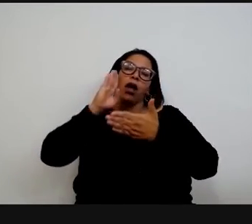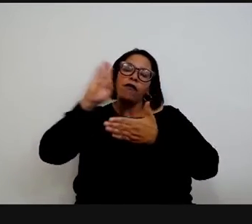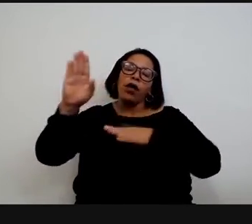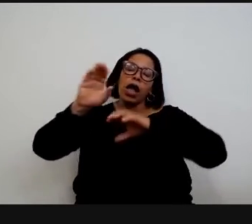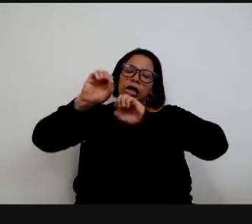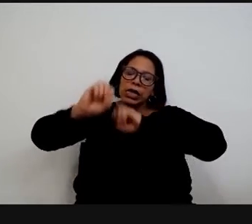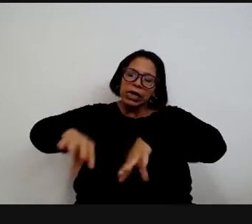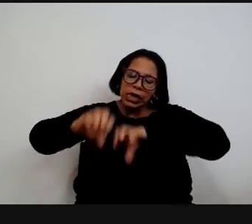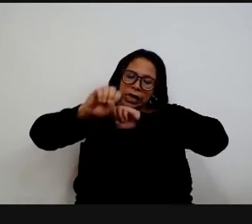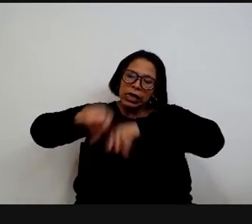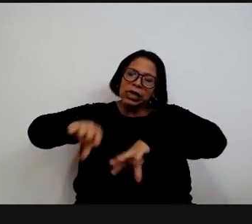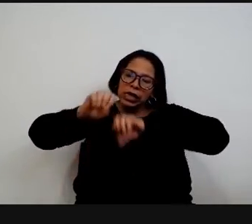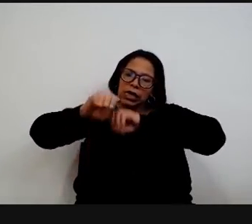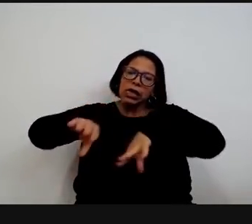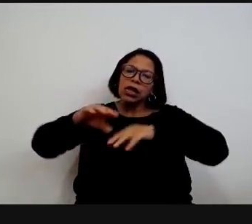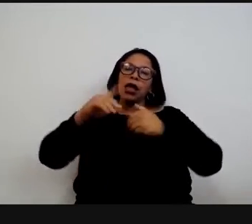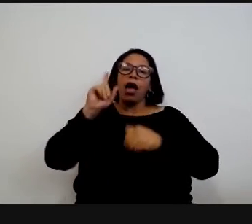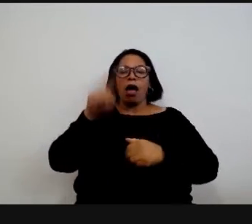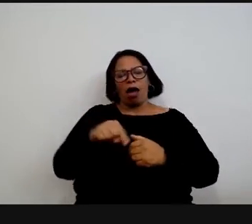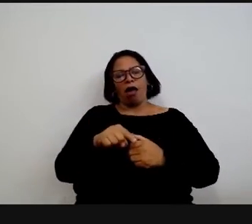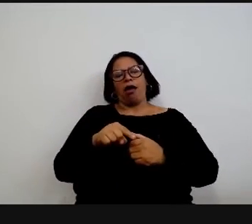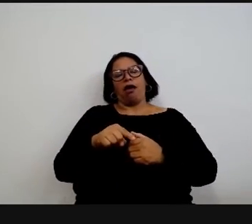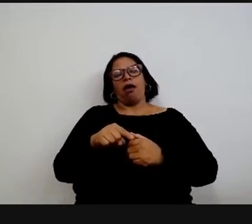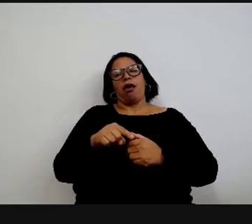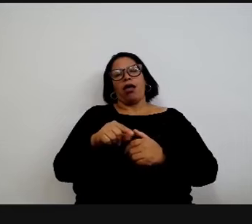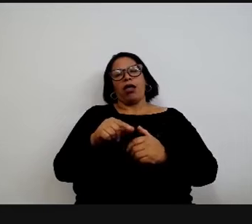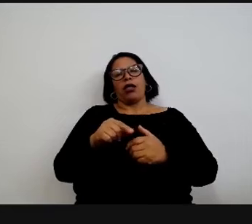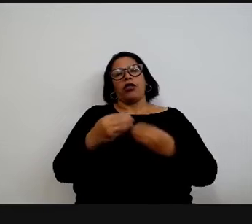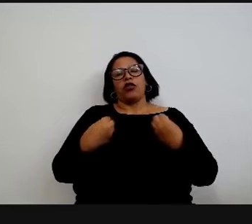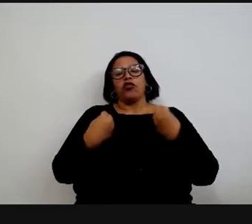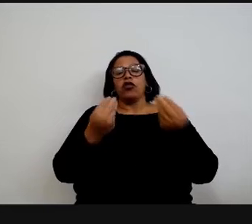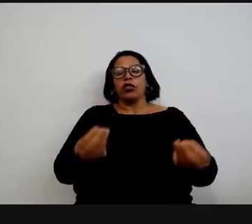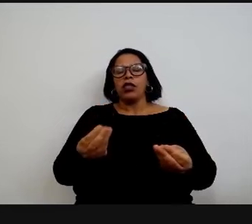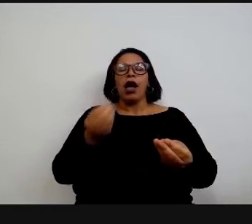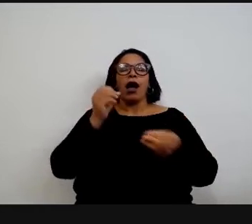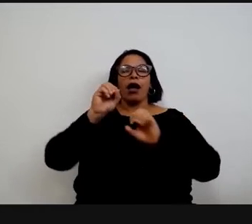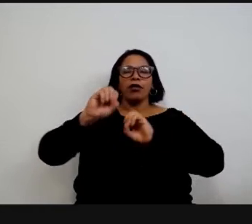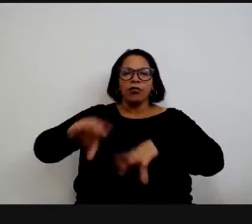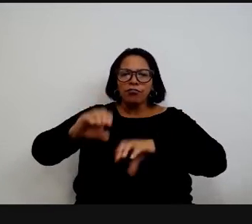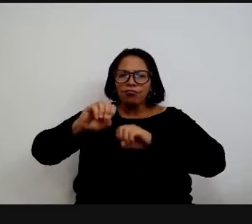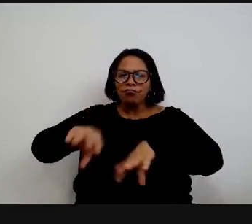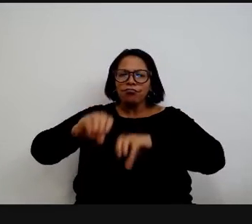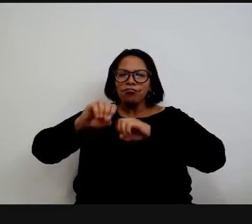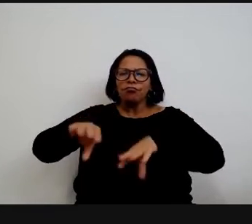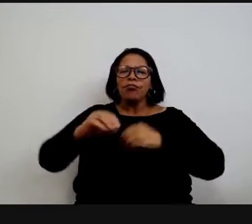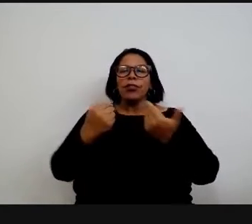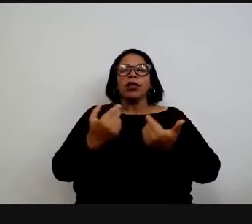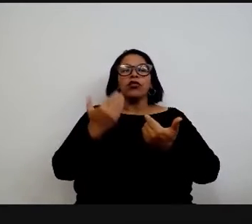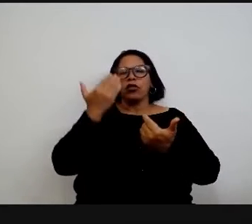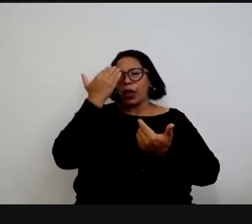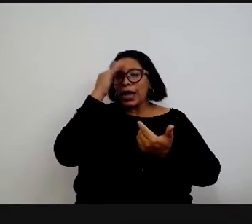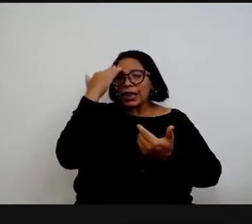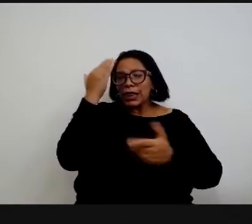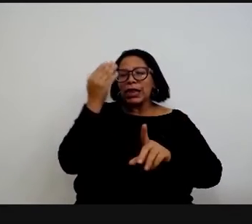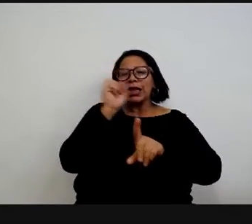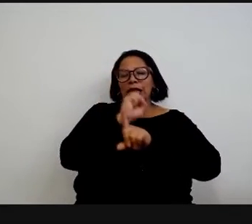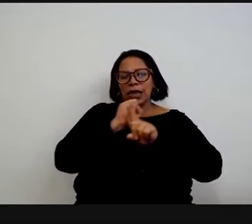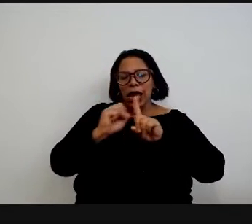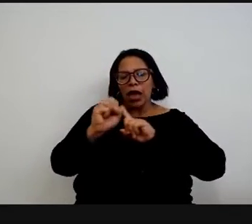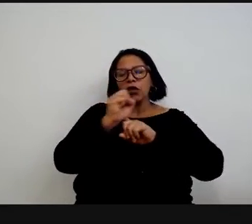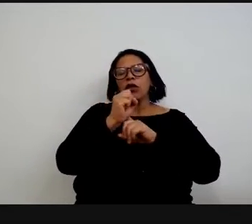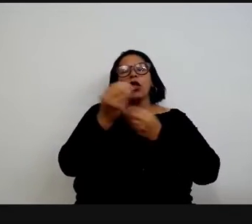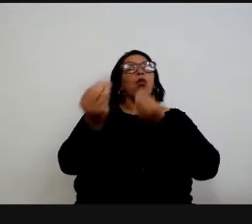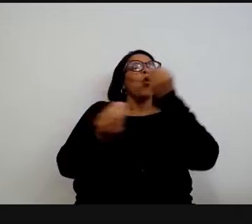função educativa que o parlamento tem, de se dar a ver, de dar o entendimento à sociedade,